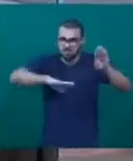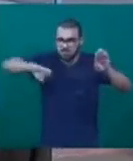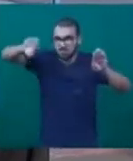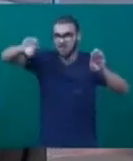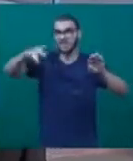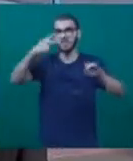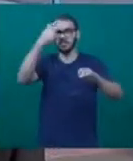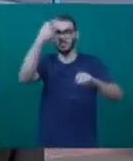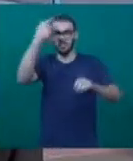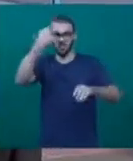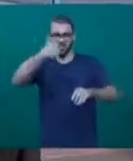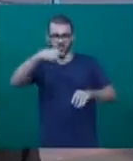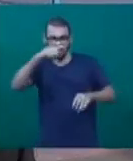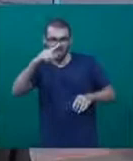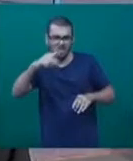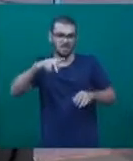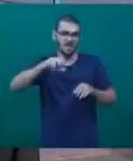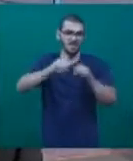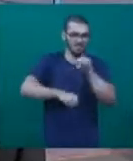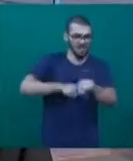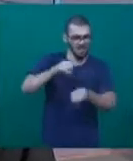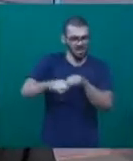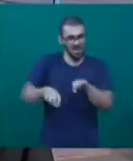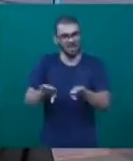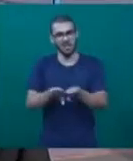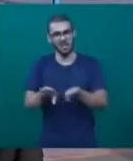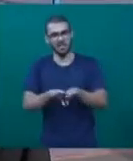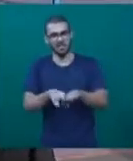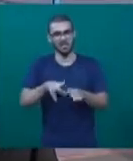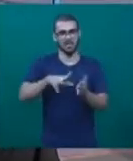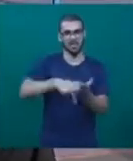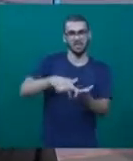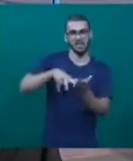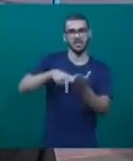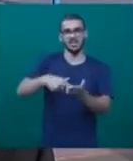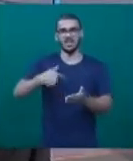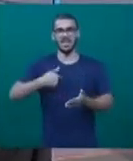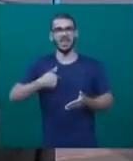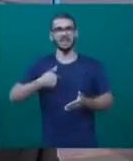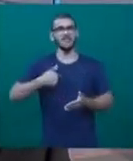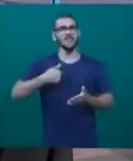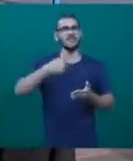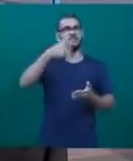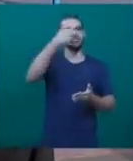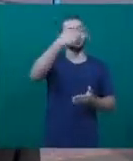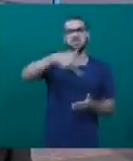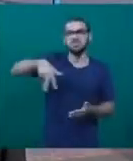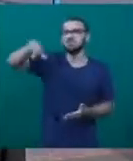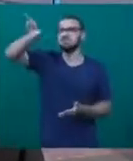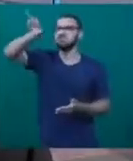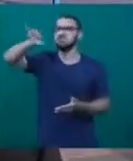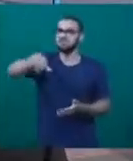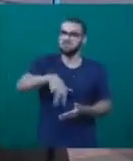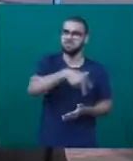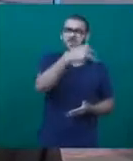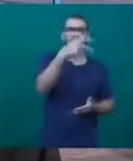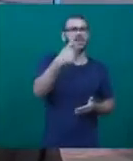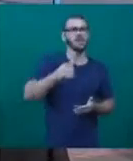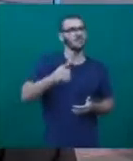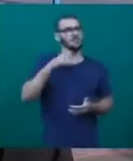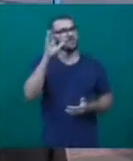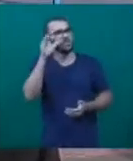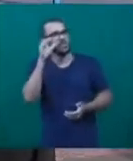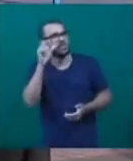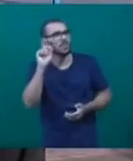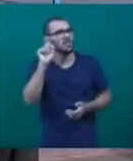andar de bicicleta, de skate. Aí eu comecei me jogando daquela pendente. Aí começou a criar curiosidade. O